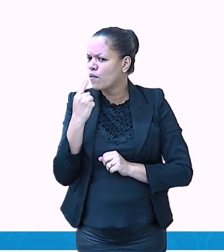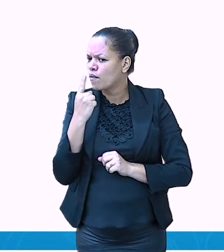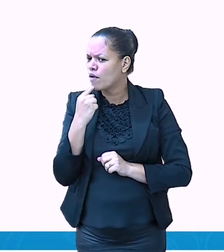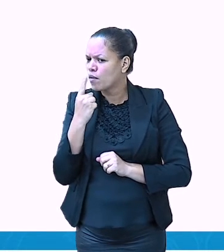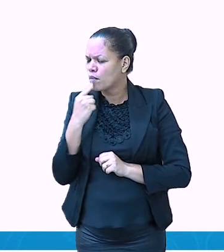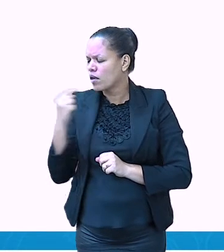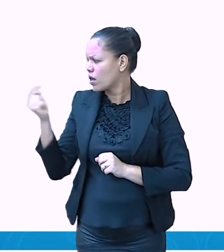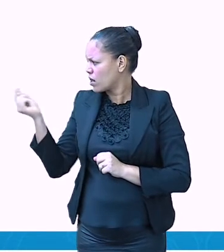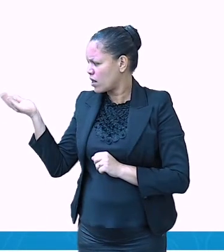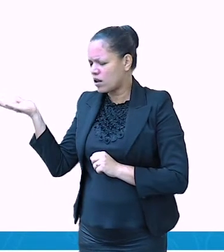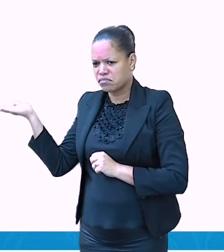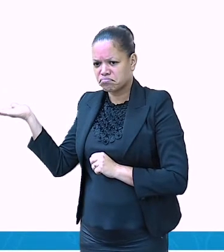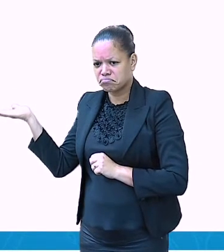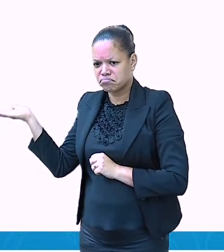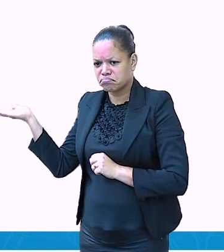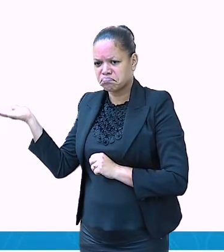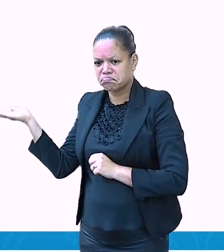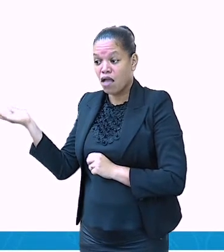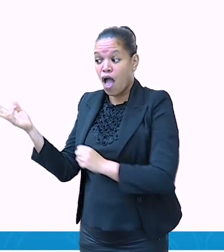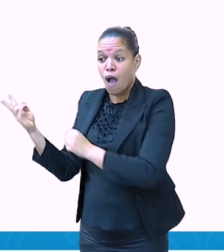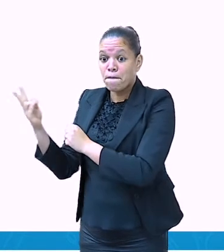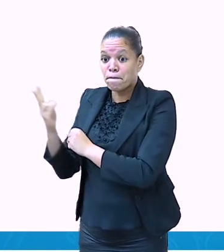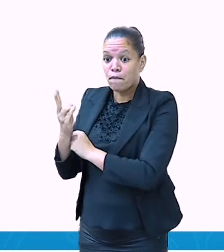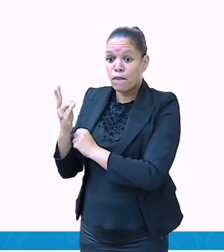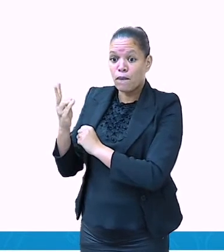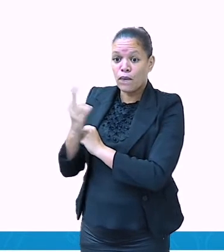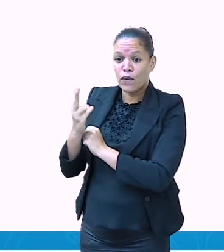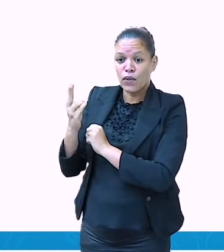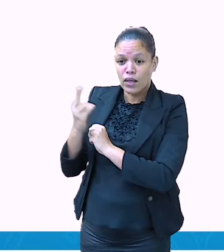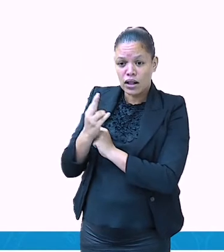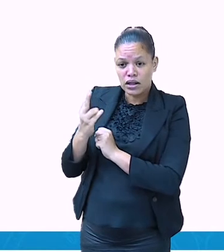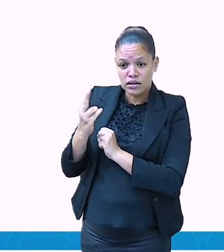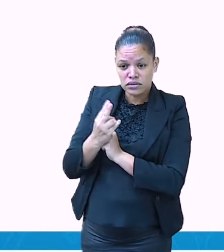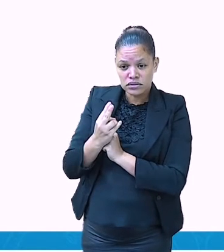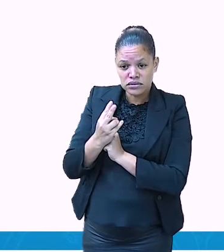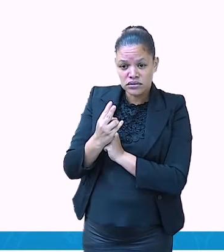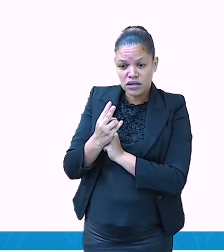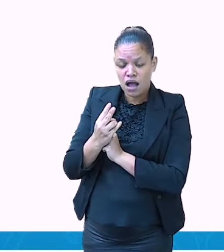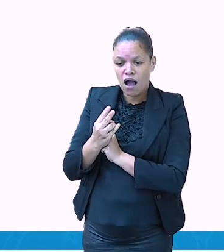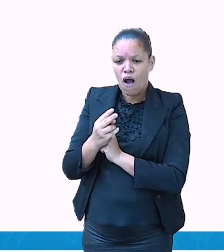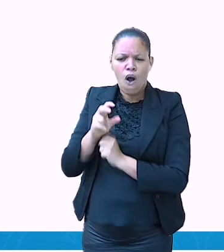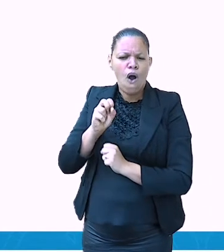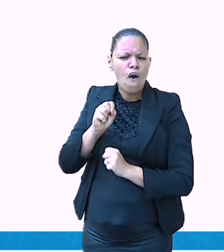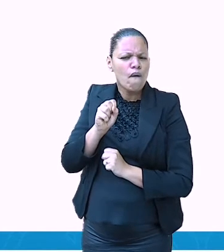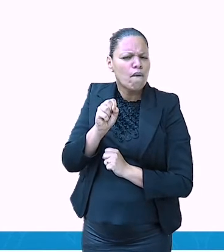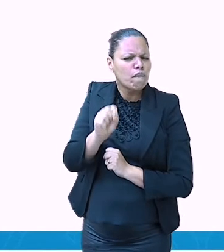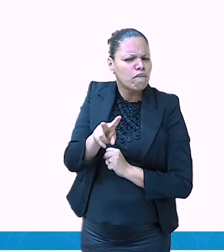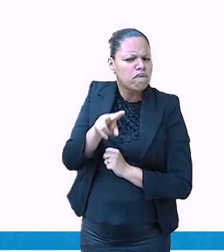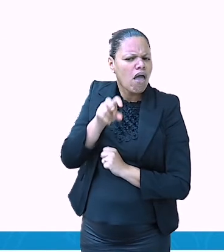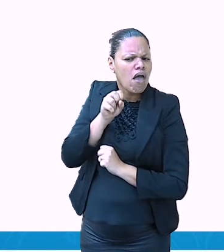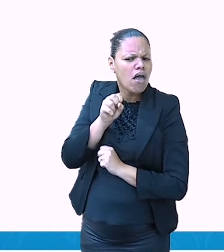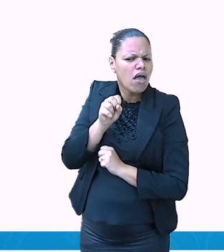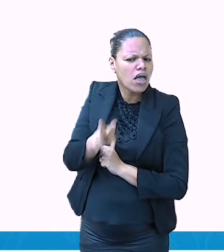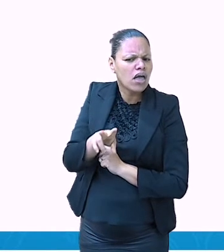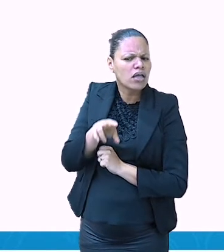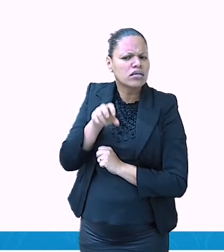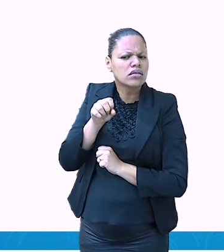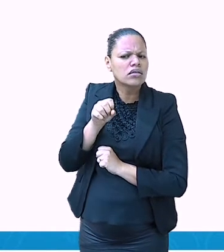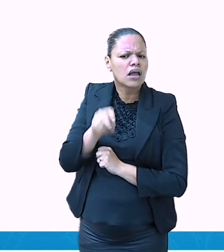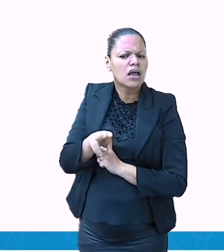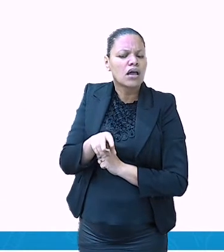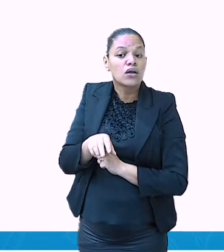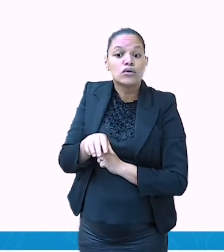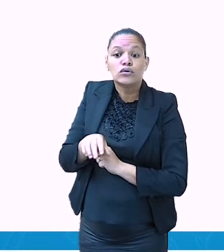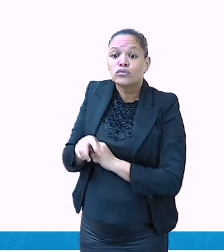uma proteção. E esse veneno, ele não sai esguichando a todo momento. É somente quando